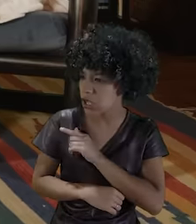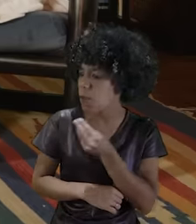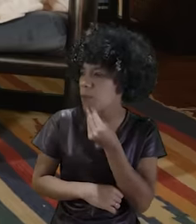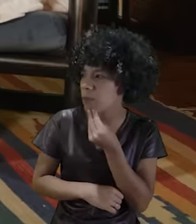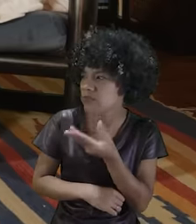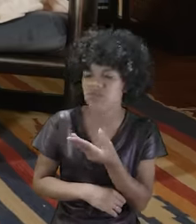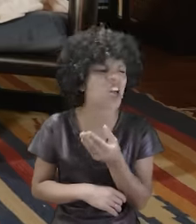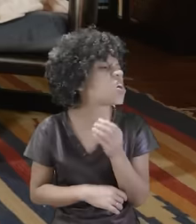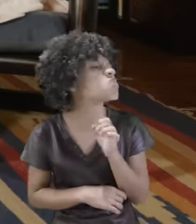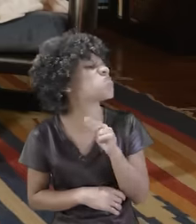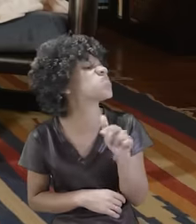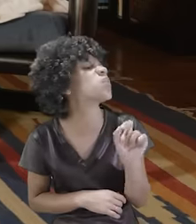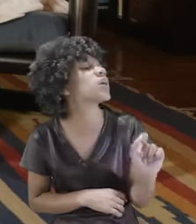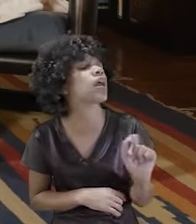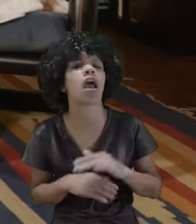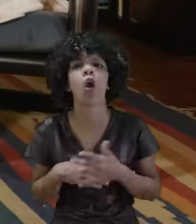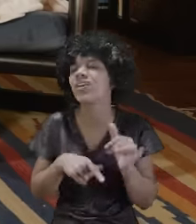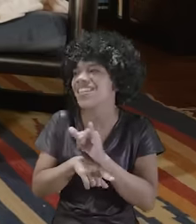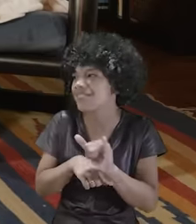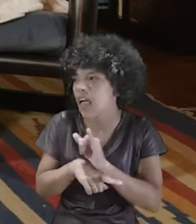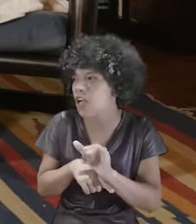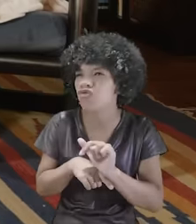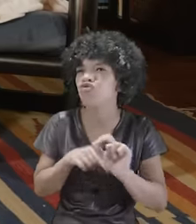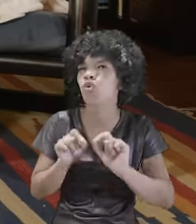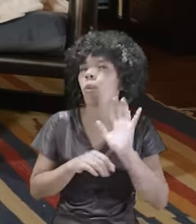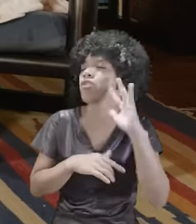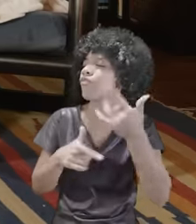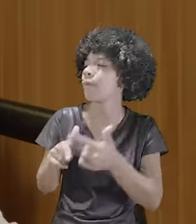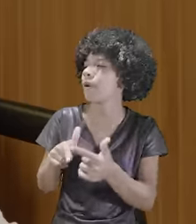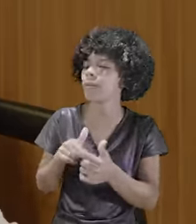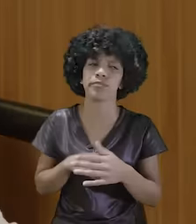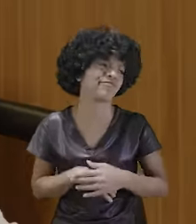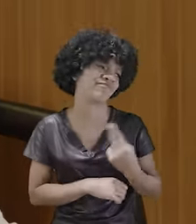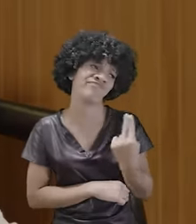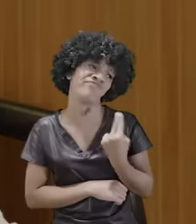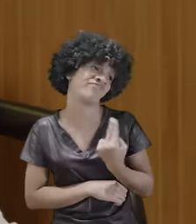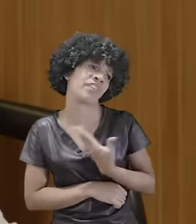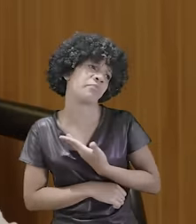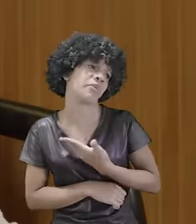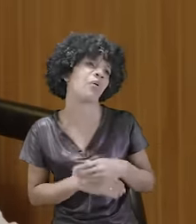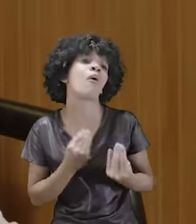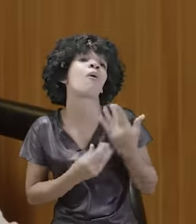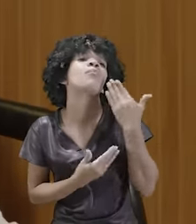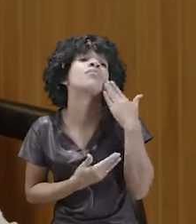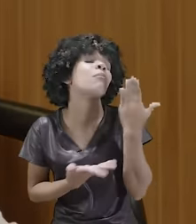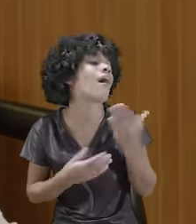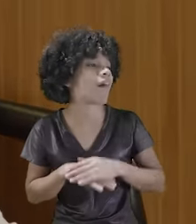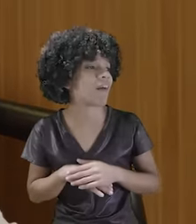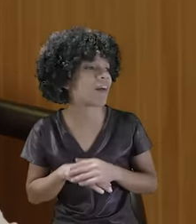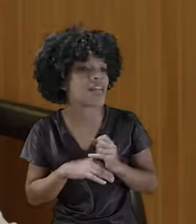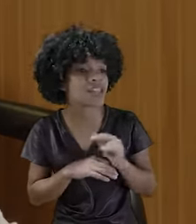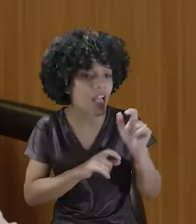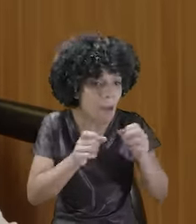intensas oração você acha que tem alguma forma disso resolver não dá amigo como você vai saber se